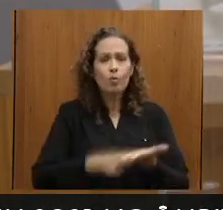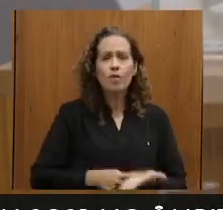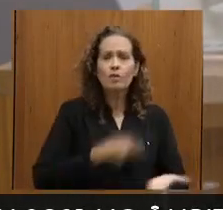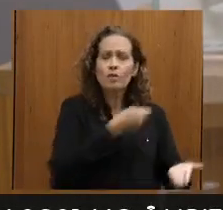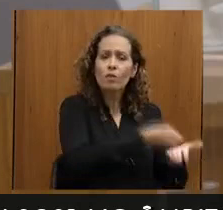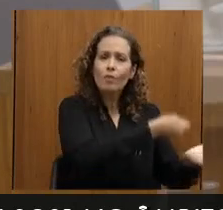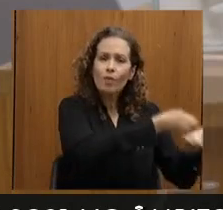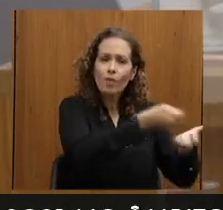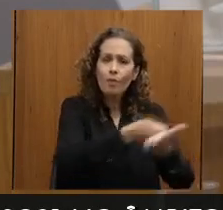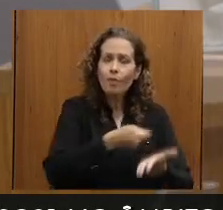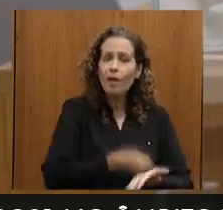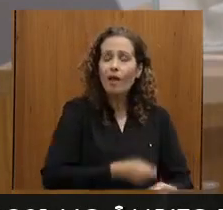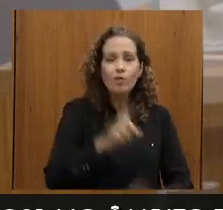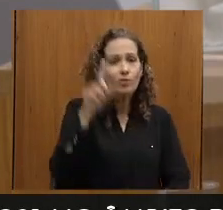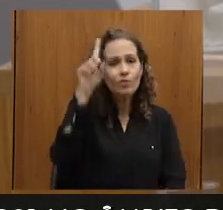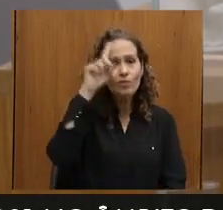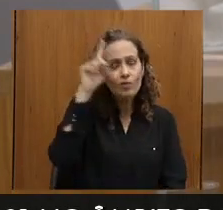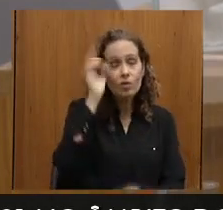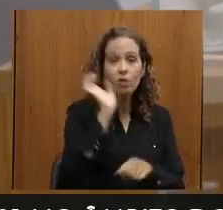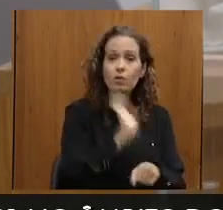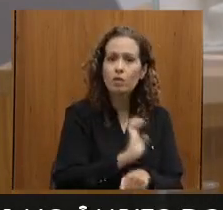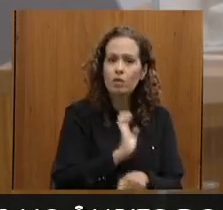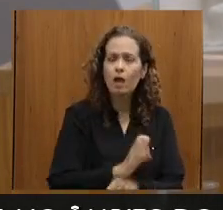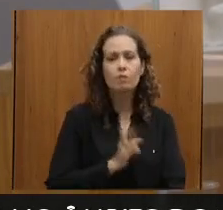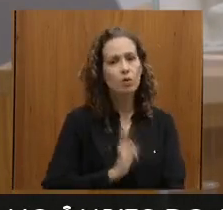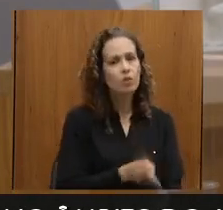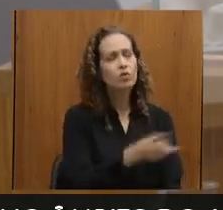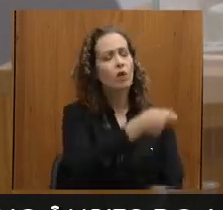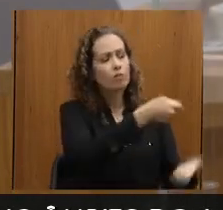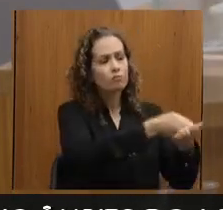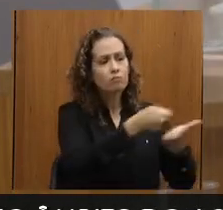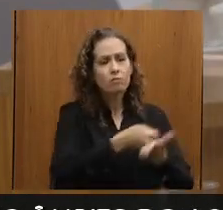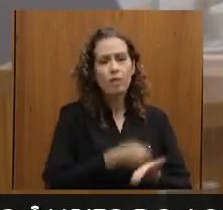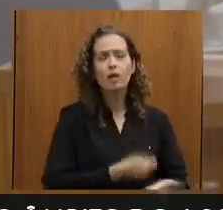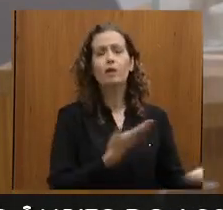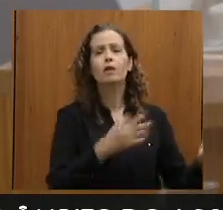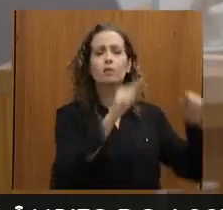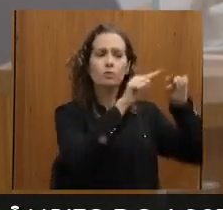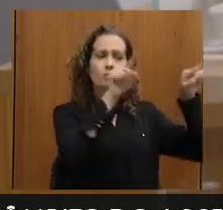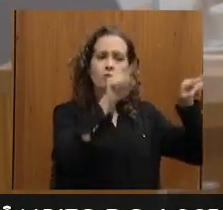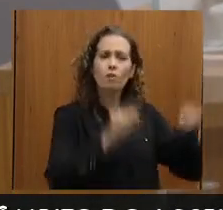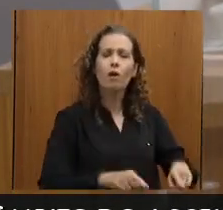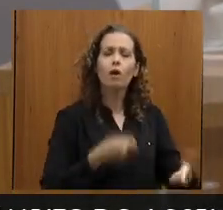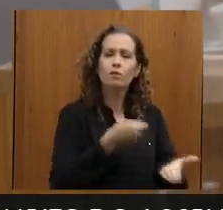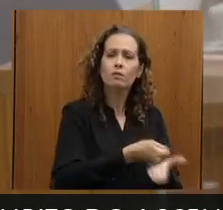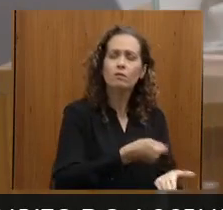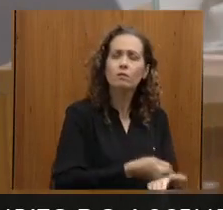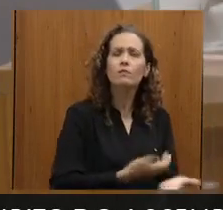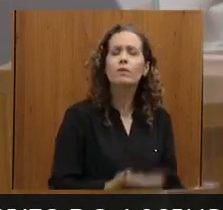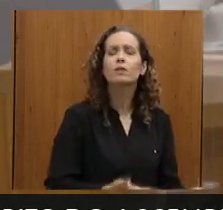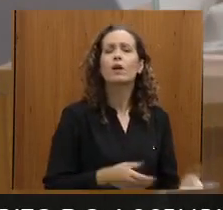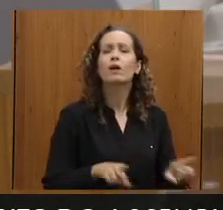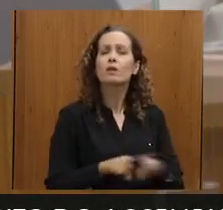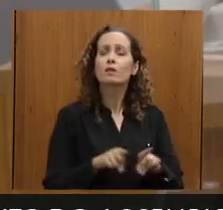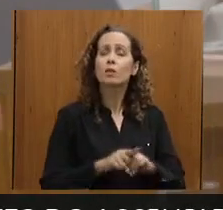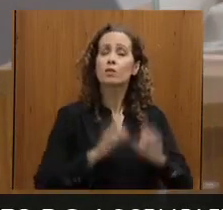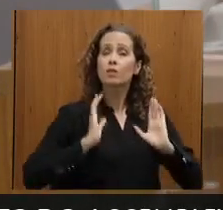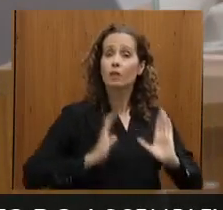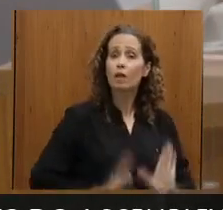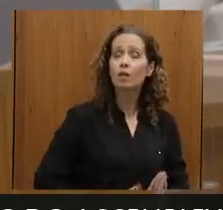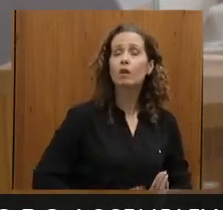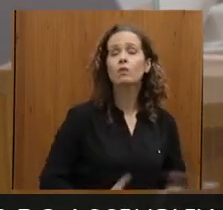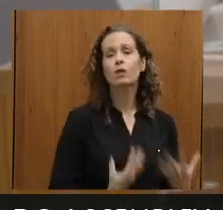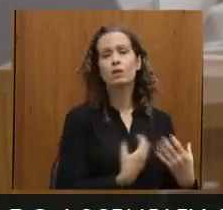principalmente o dia a dia do nosso Estado, o dia a dia dos nossos servidores e o dia a dia do nosso cidadão, acima de tudo, que é quem recebe o